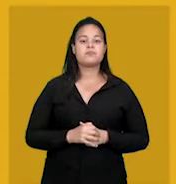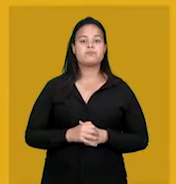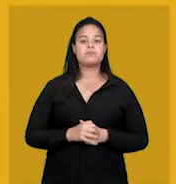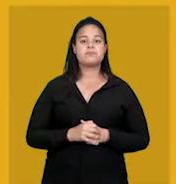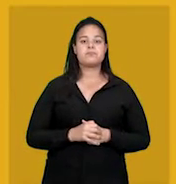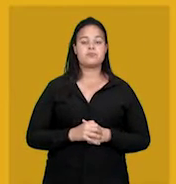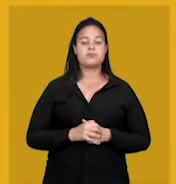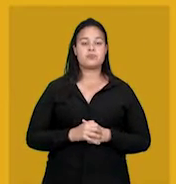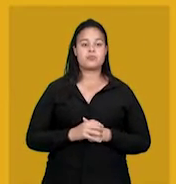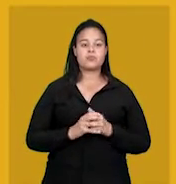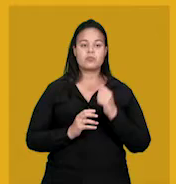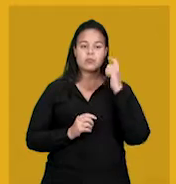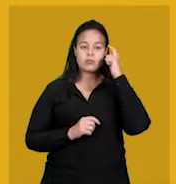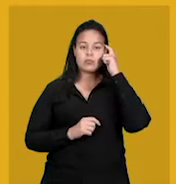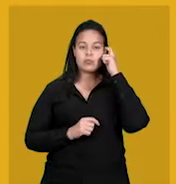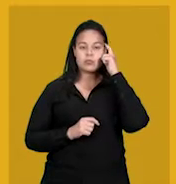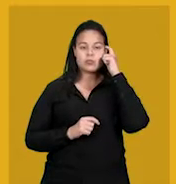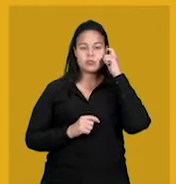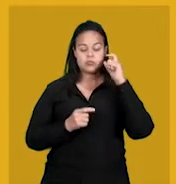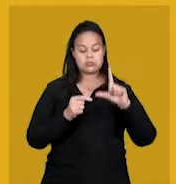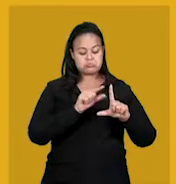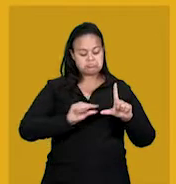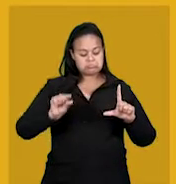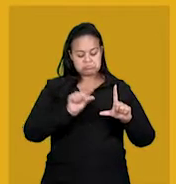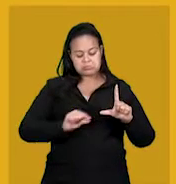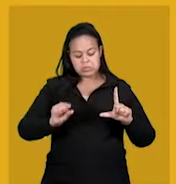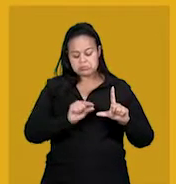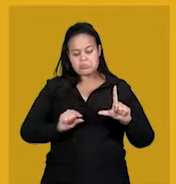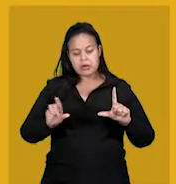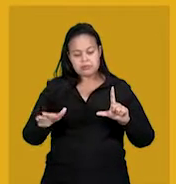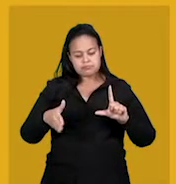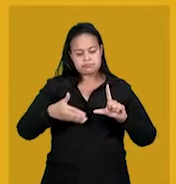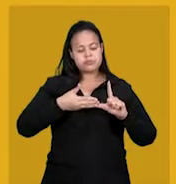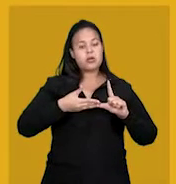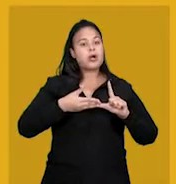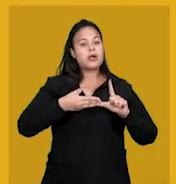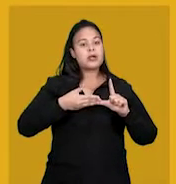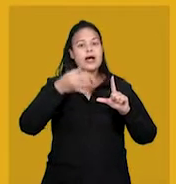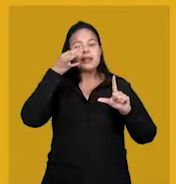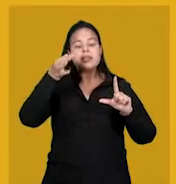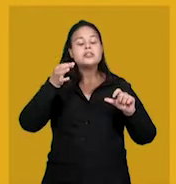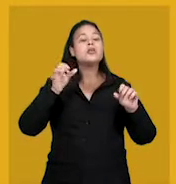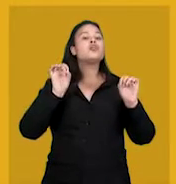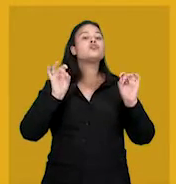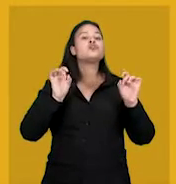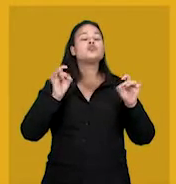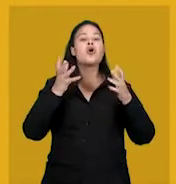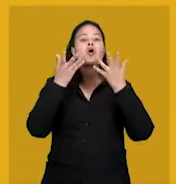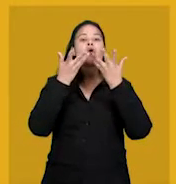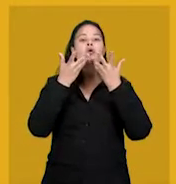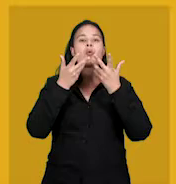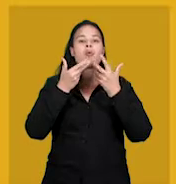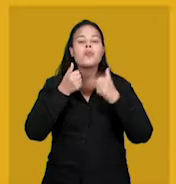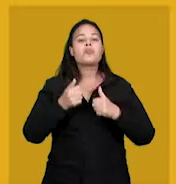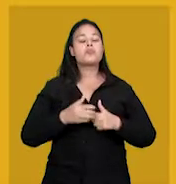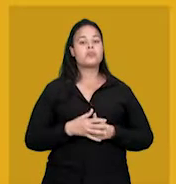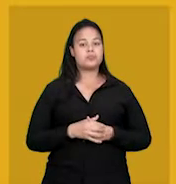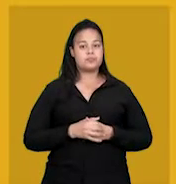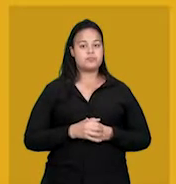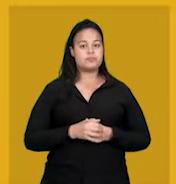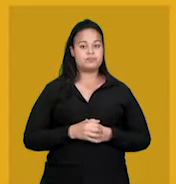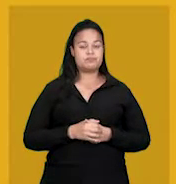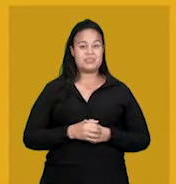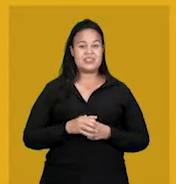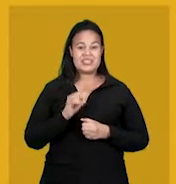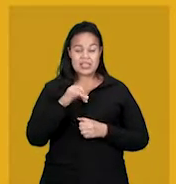os outros elementos dele, como legenda, etc., para a gente prestar atenção só nessa parte das cores, onde tiver